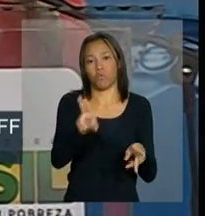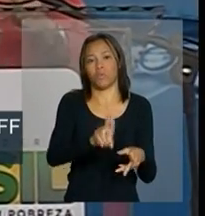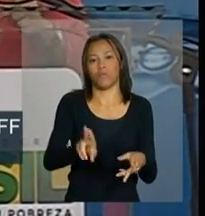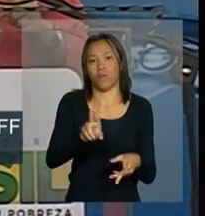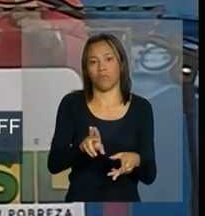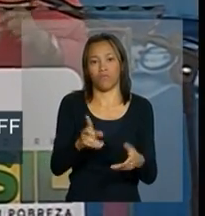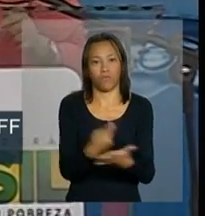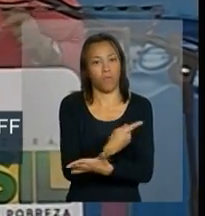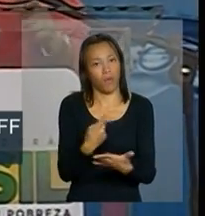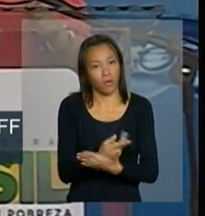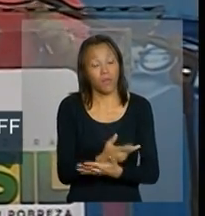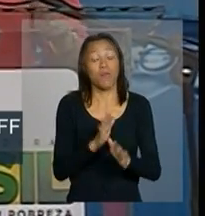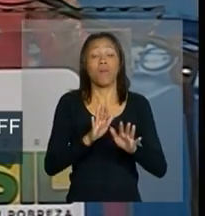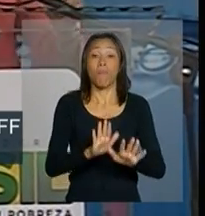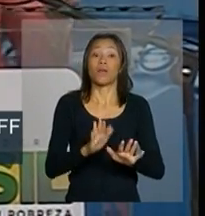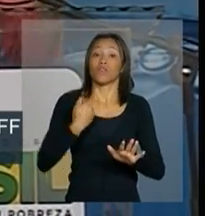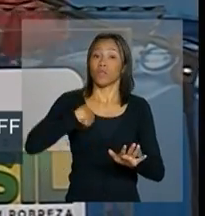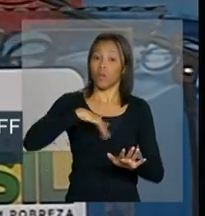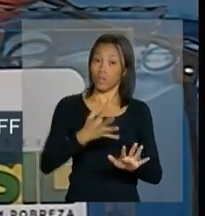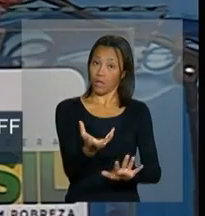Nós queremos que